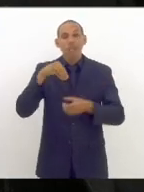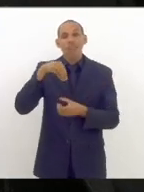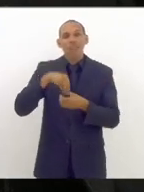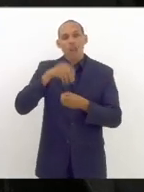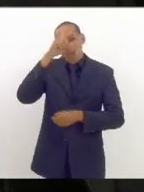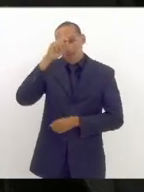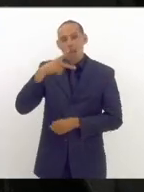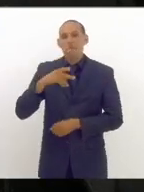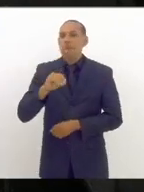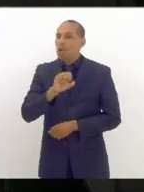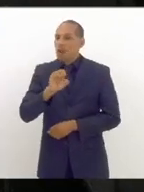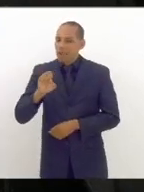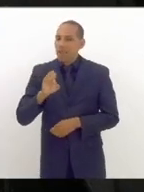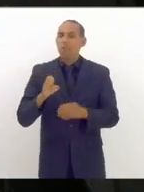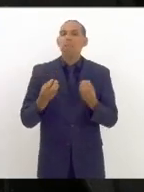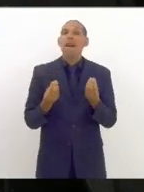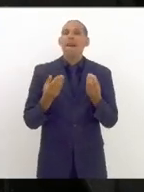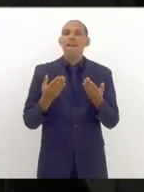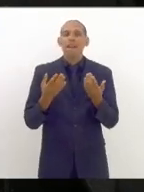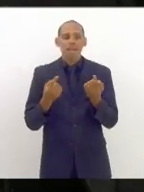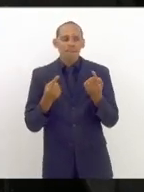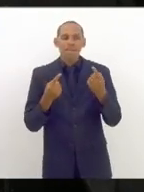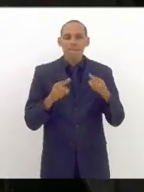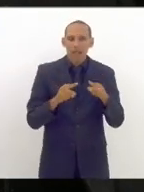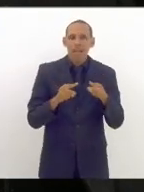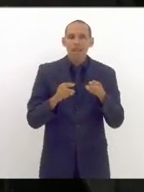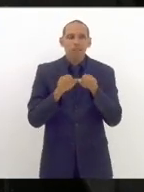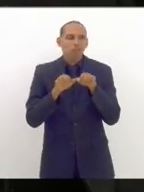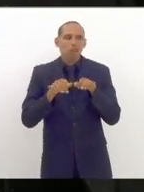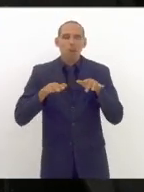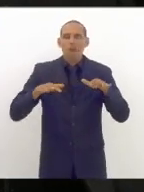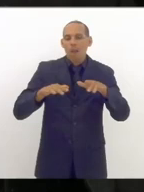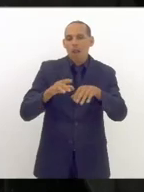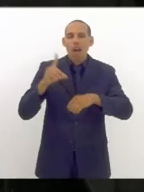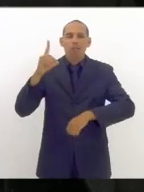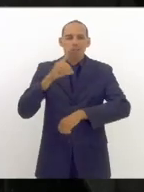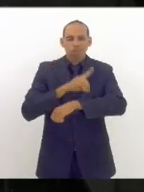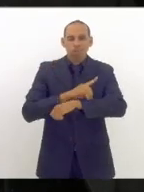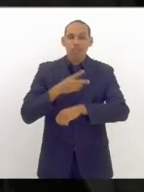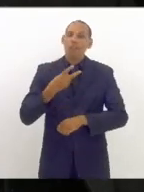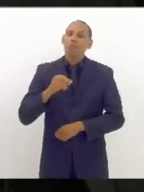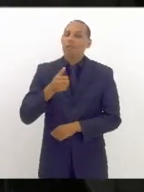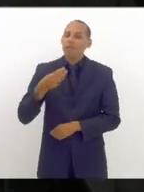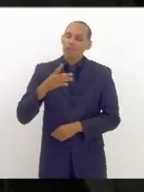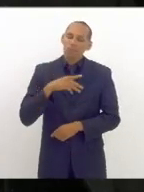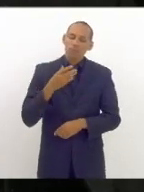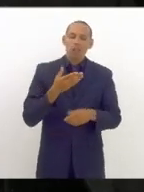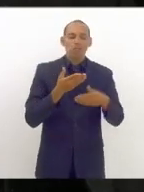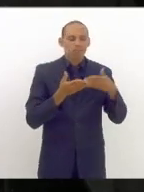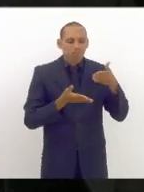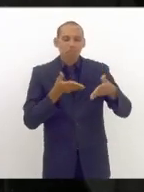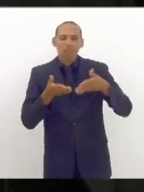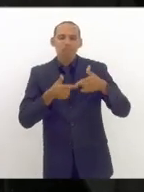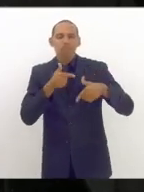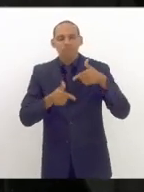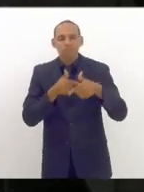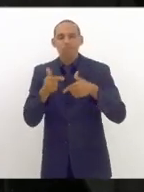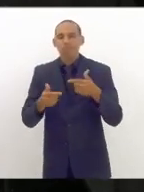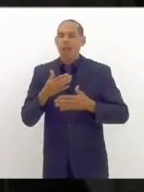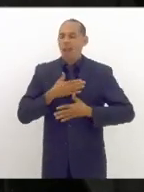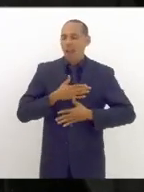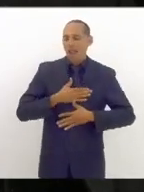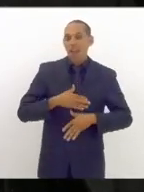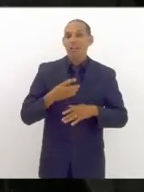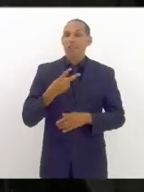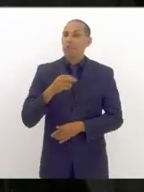para enfrentar uma epidemia de dengue. E nós superamos com muita tranquilidade no ano de 2013. No ano de 2014, 2015,